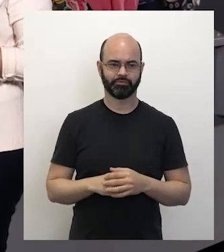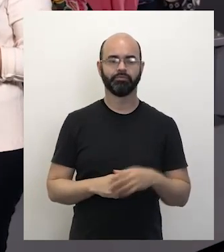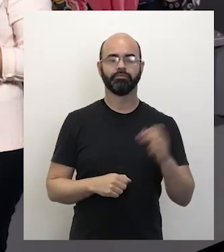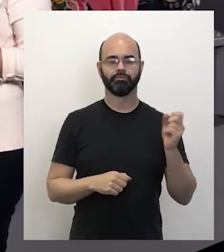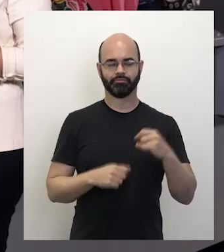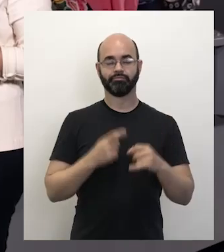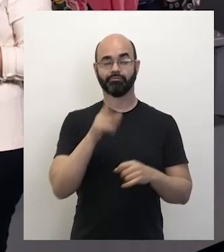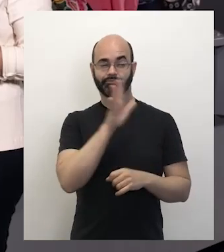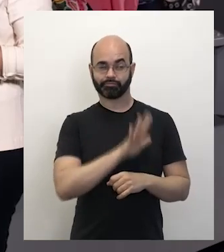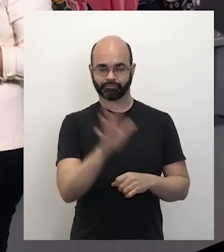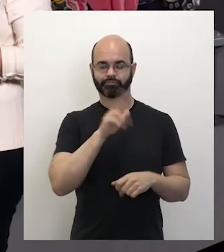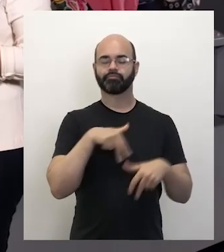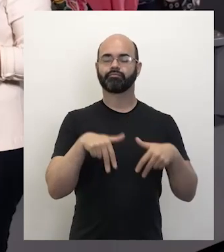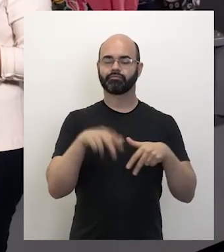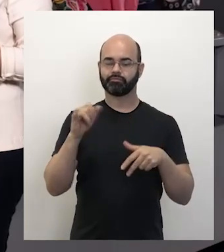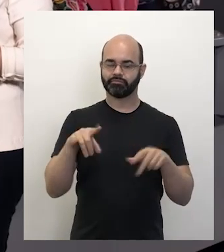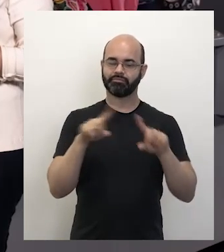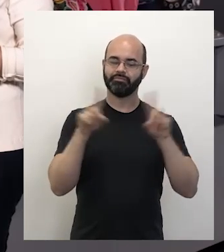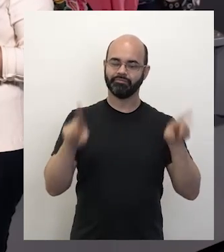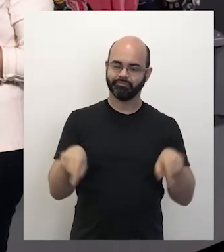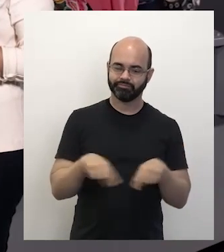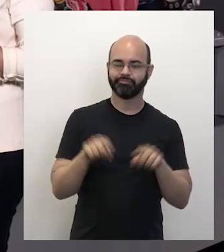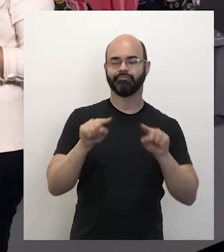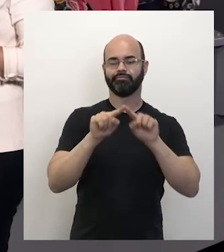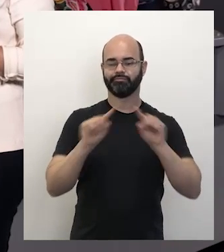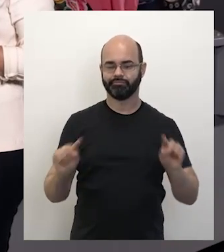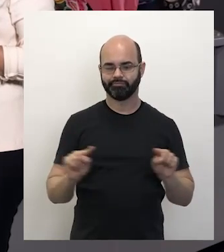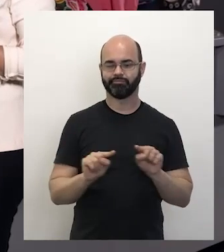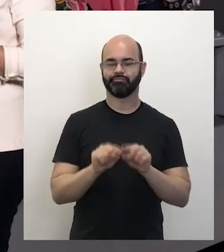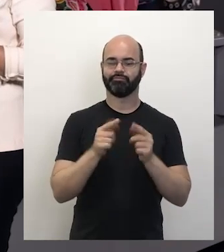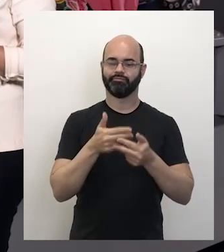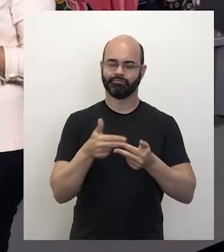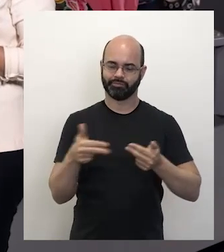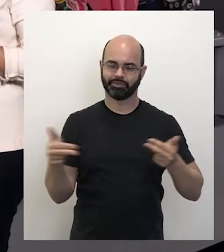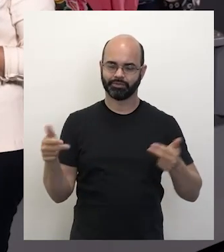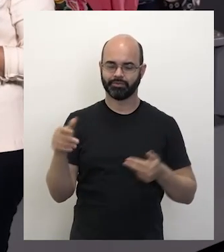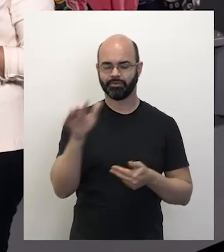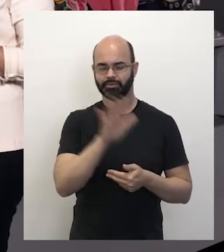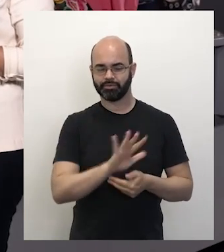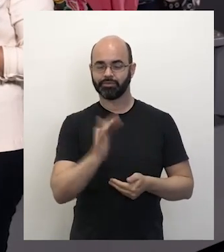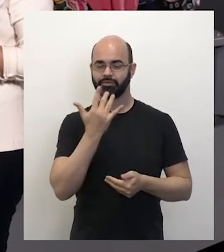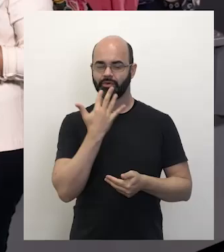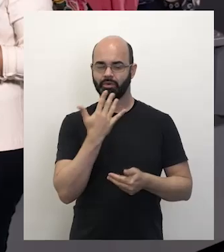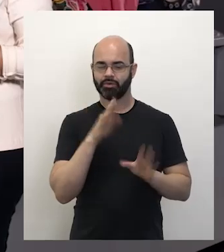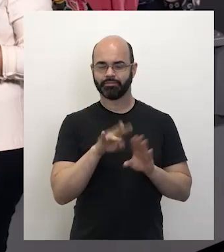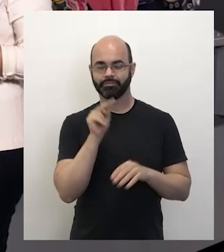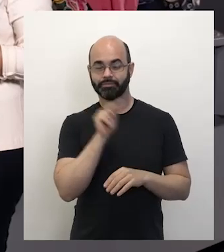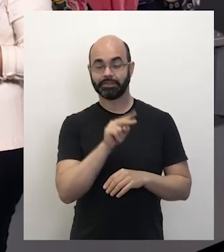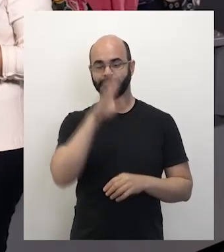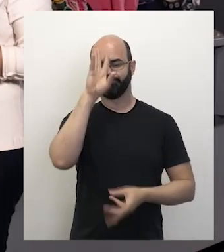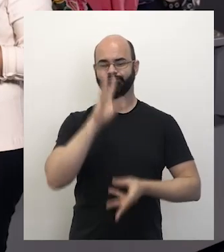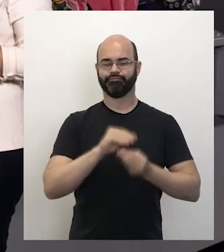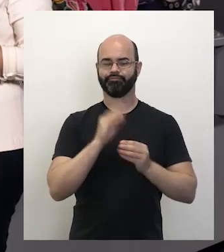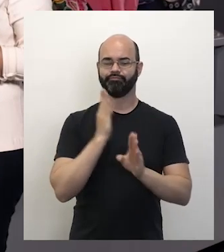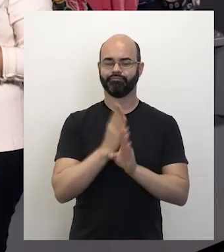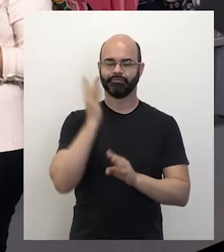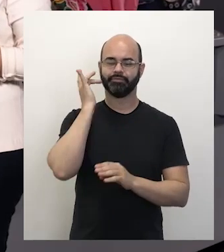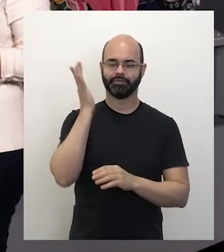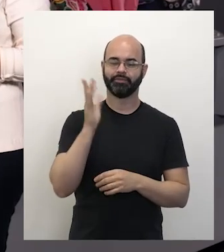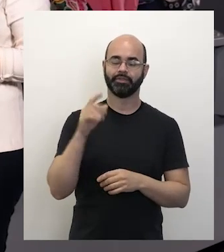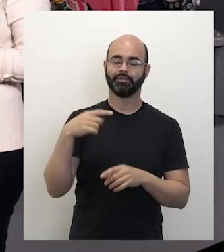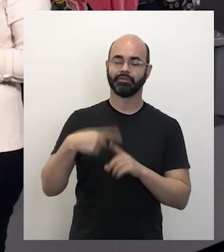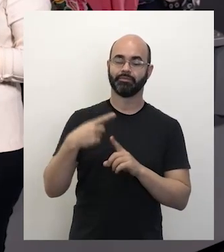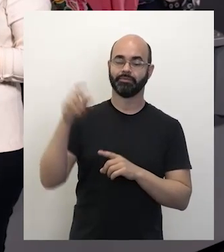identificação tanto as figuras geométricas quanto algumas cores específicas. A partir da chegada dos povos europeus